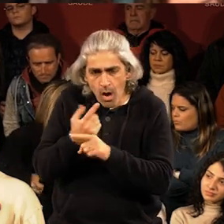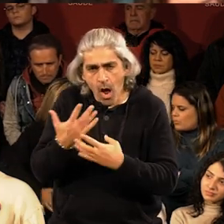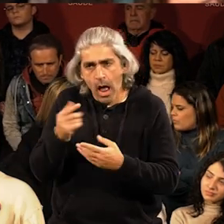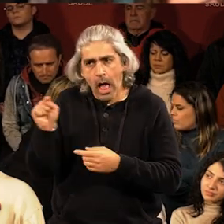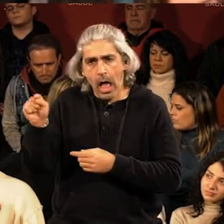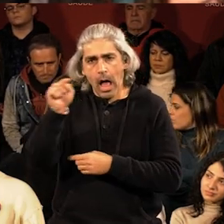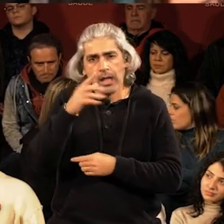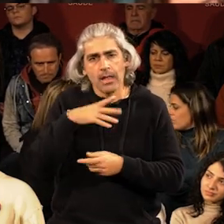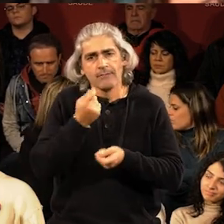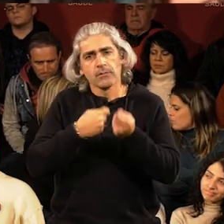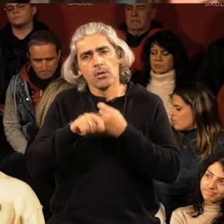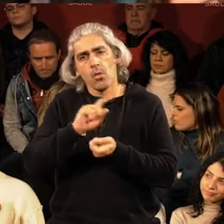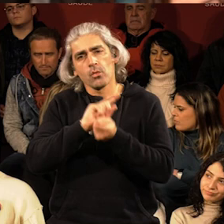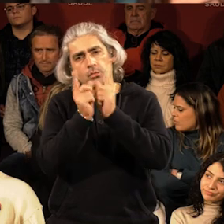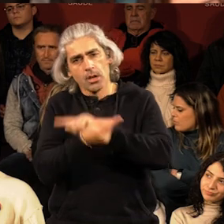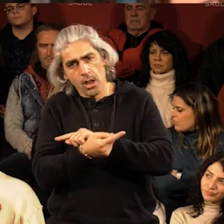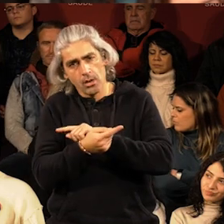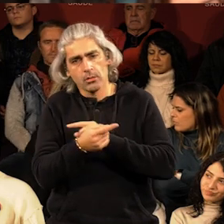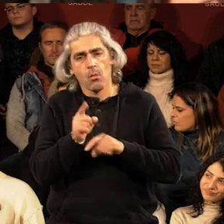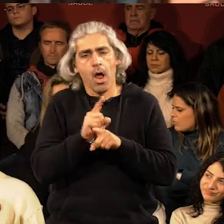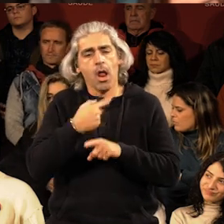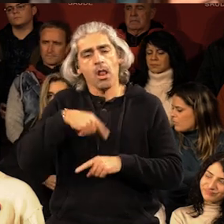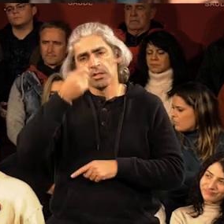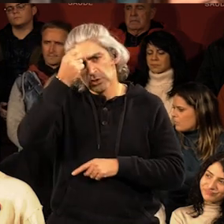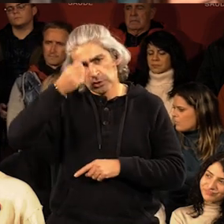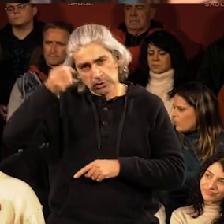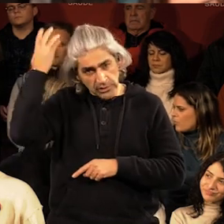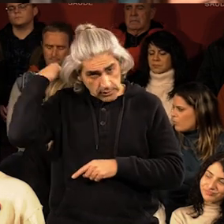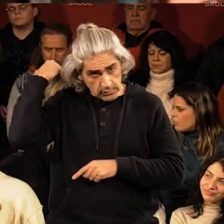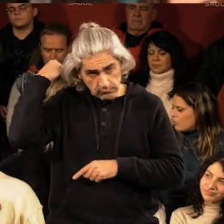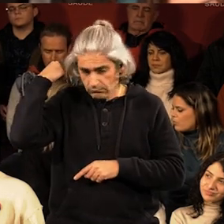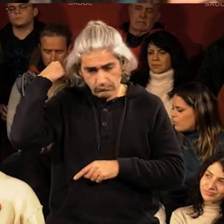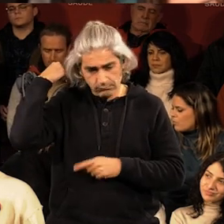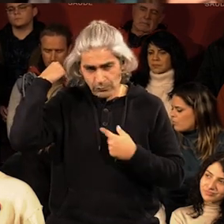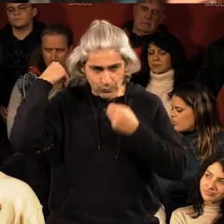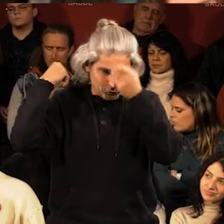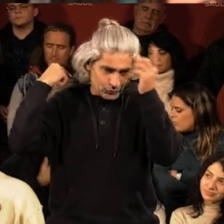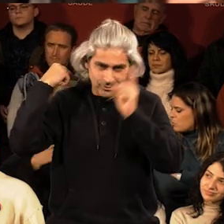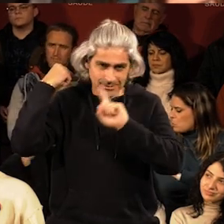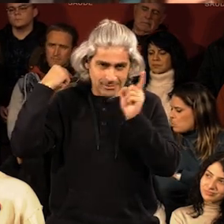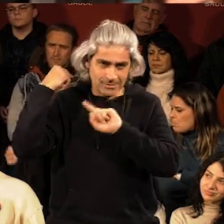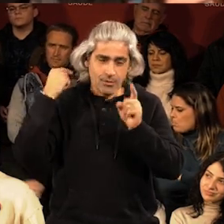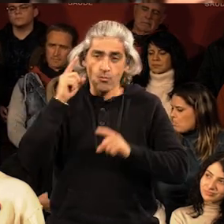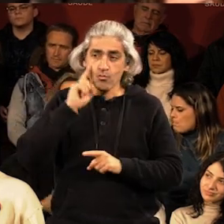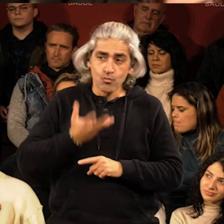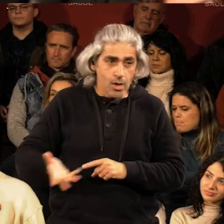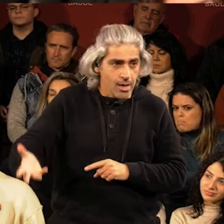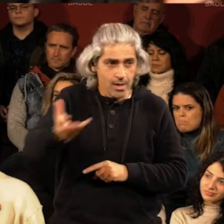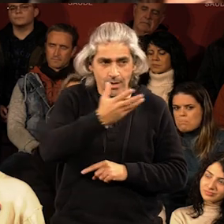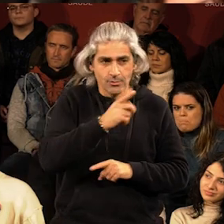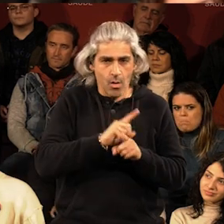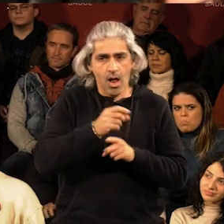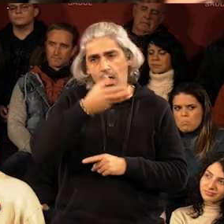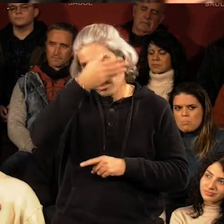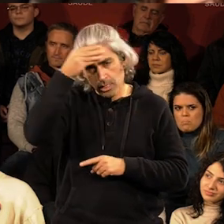queira vendê-la em troca do nosso esquecimento mas eu não esqueço e as mulheres do meu país não esquecem